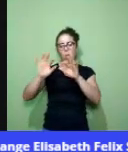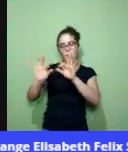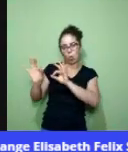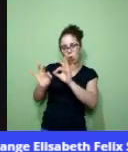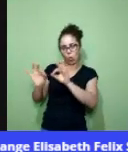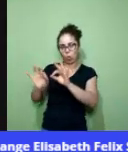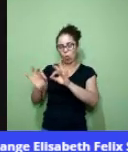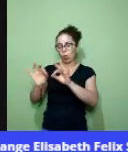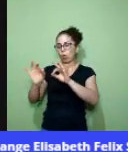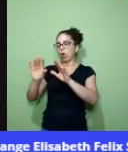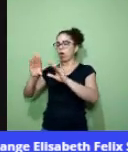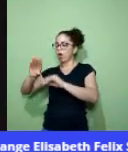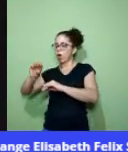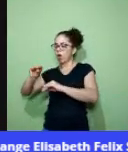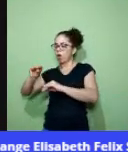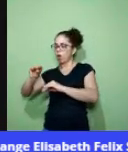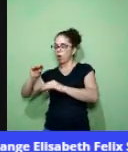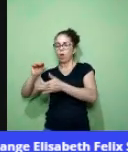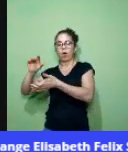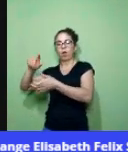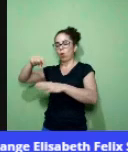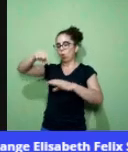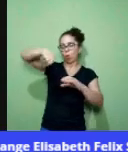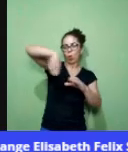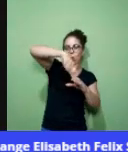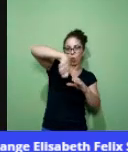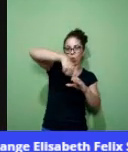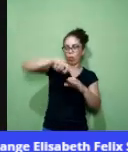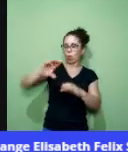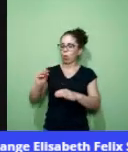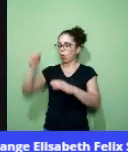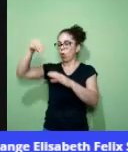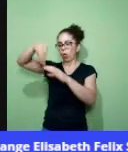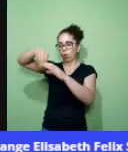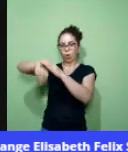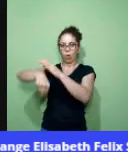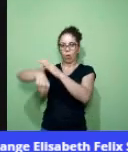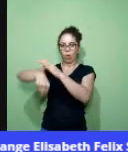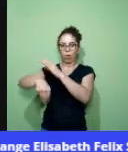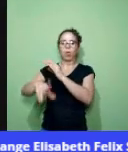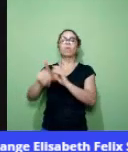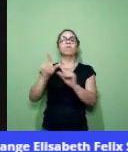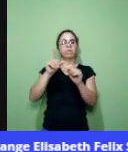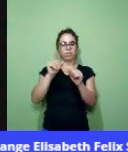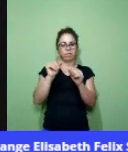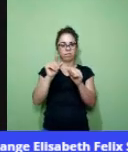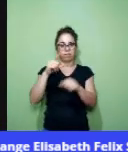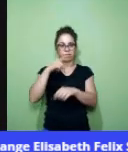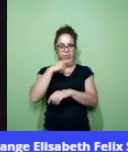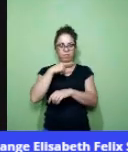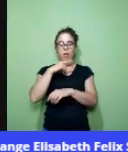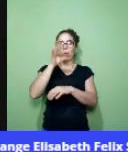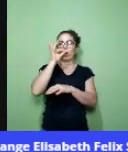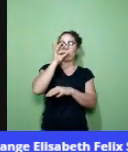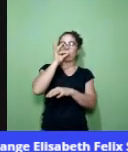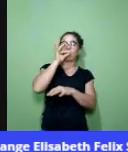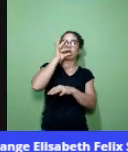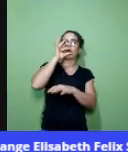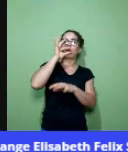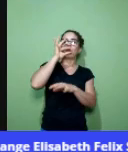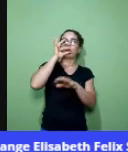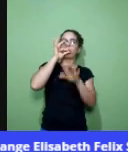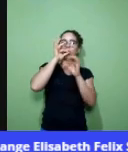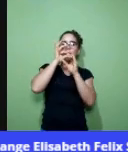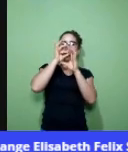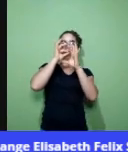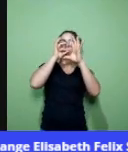de papelão, uma caixa de sapatos, né? Revestiu com EVA. Aí você pega, ó, uma buchinha de cozinha, ó, a outra